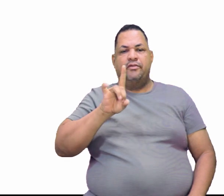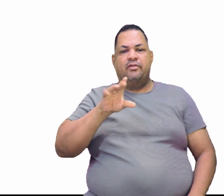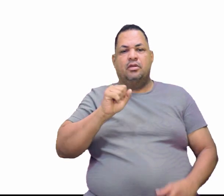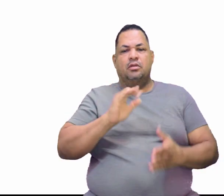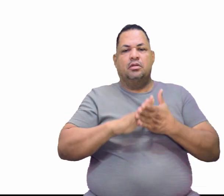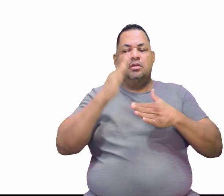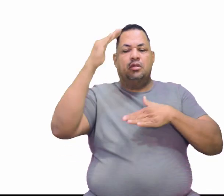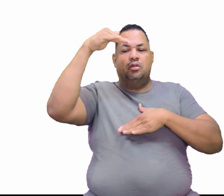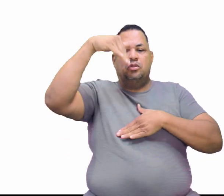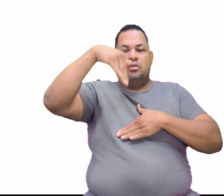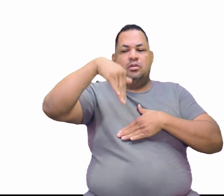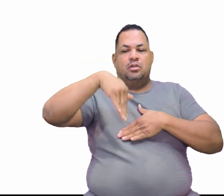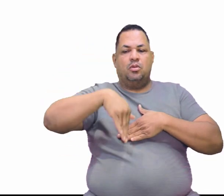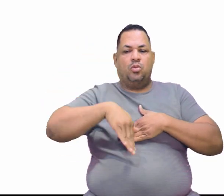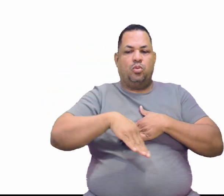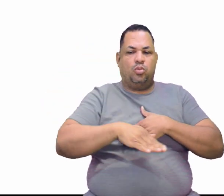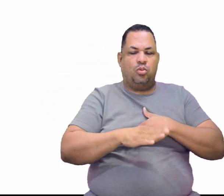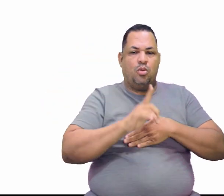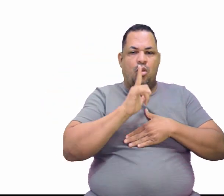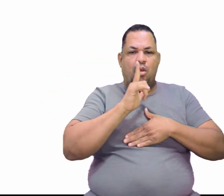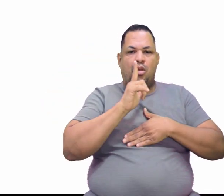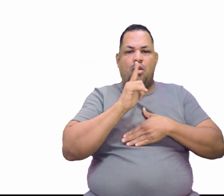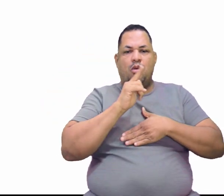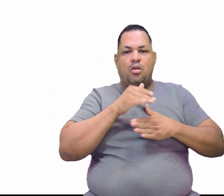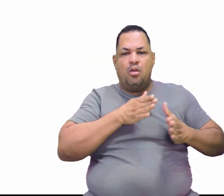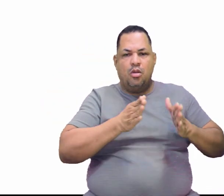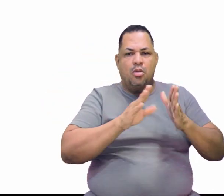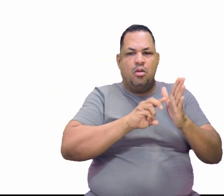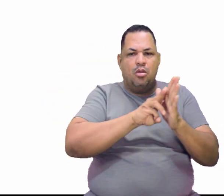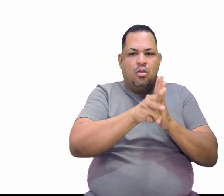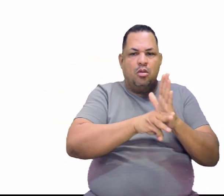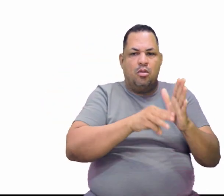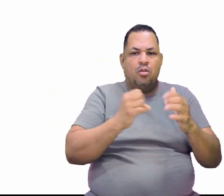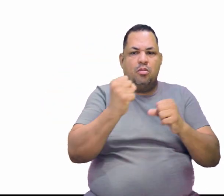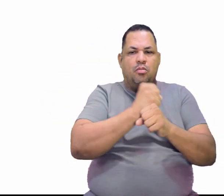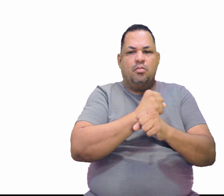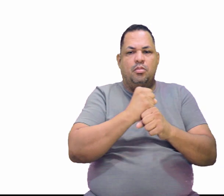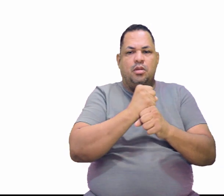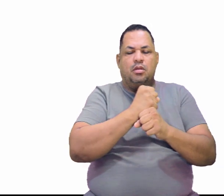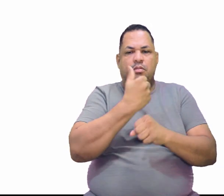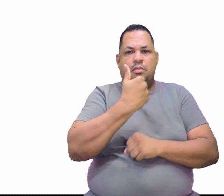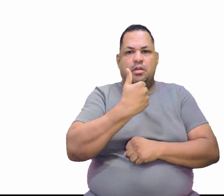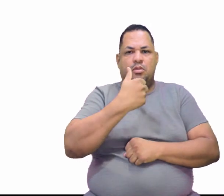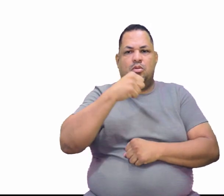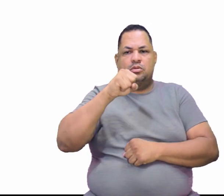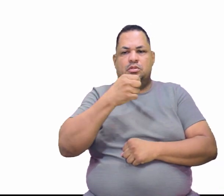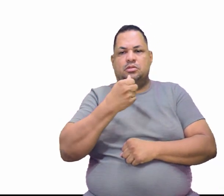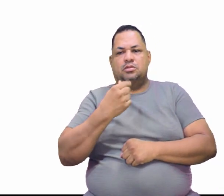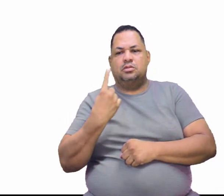Madeira em 1861. Olha aí, a serviço do governo boliviano.